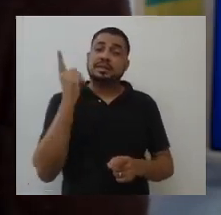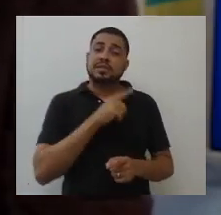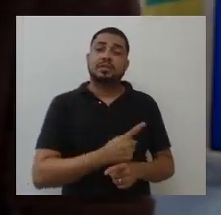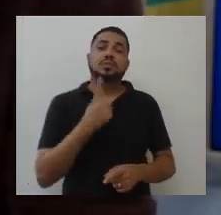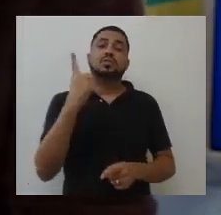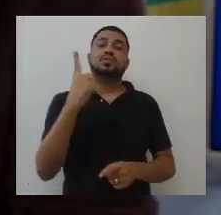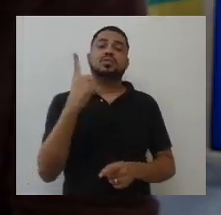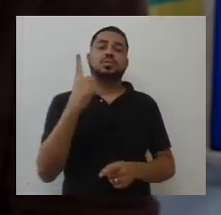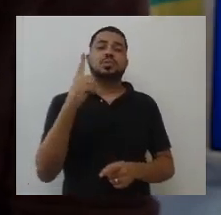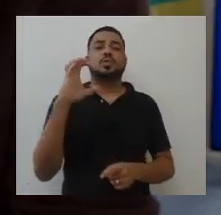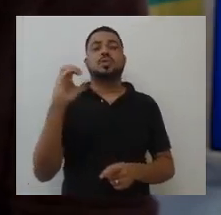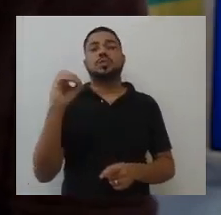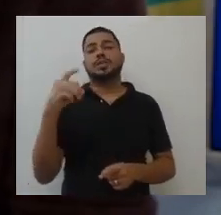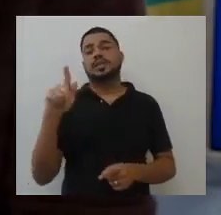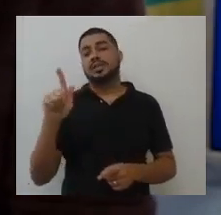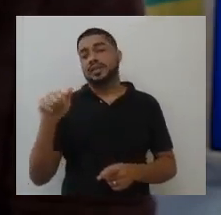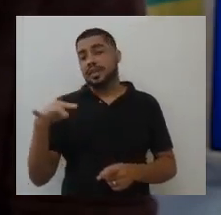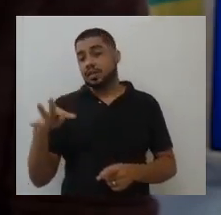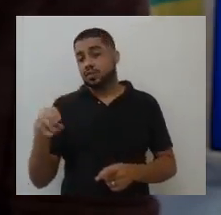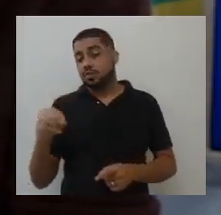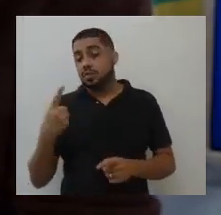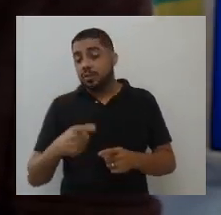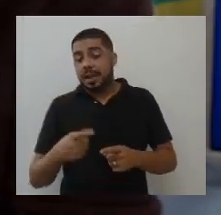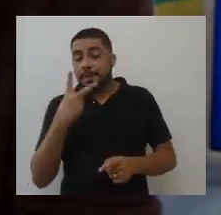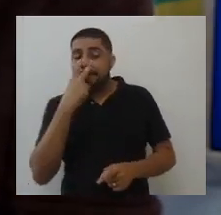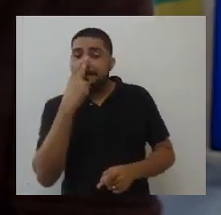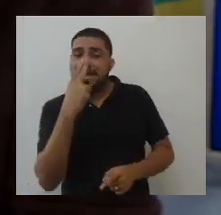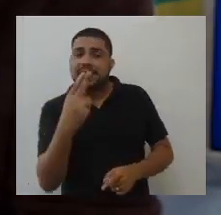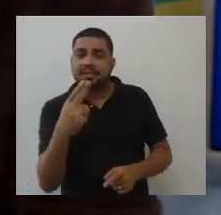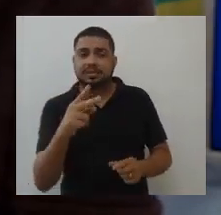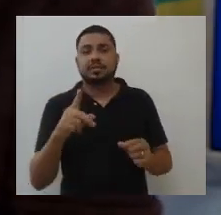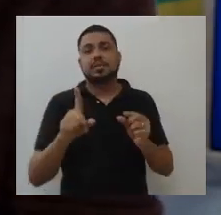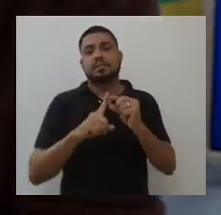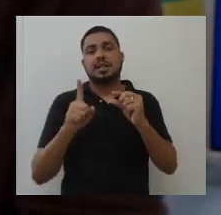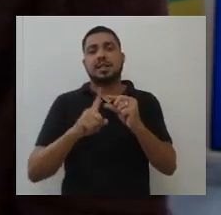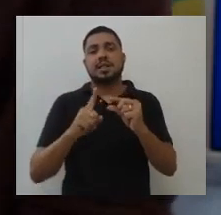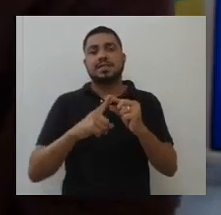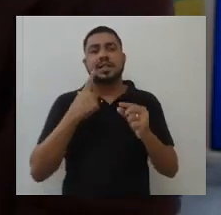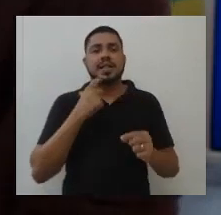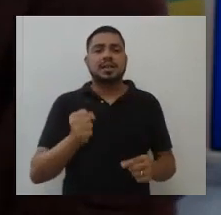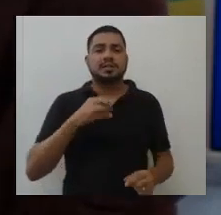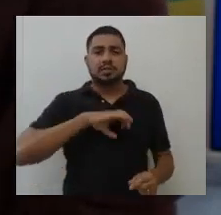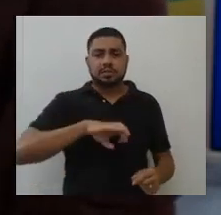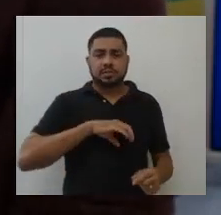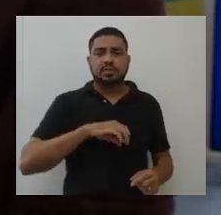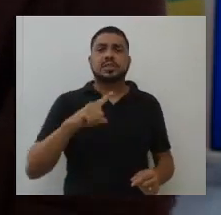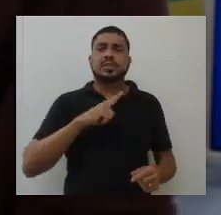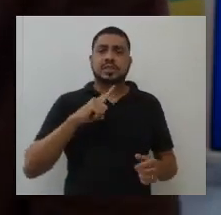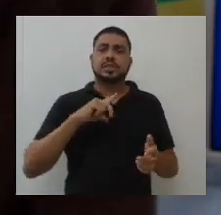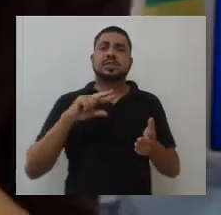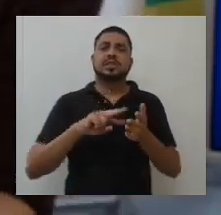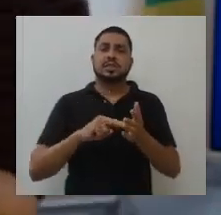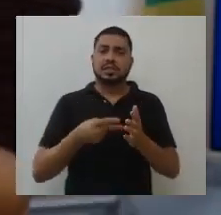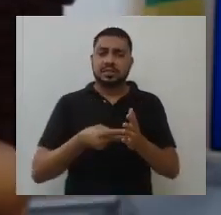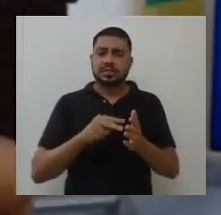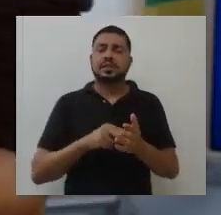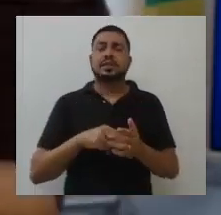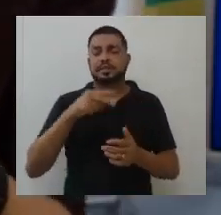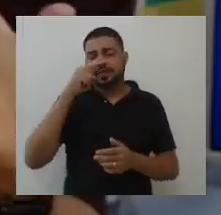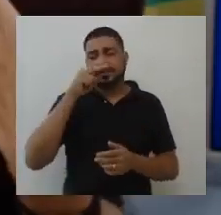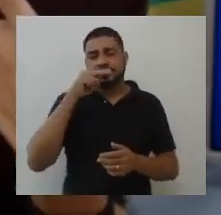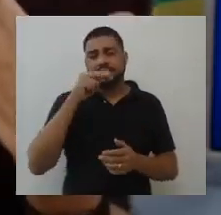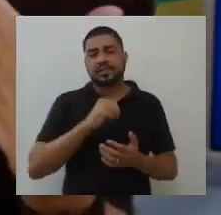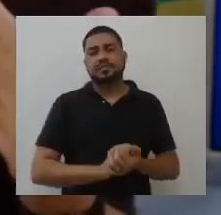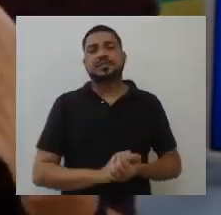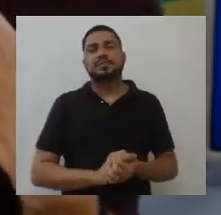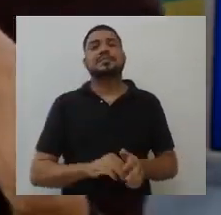um cognato, porque ela me assemelha a uma palavra da língua portuguesa e possui significado. Possui o mesmo significado que eu